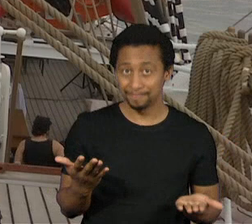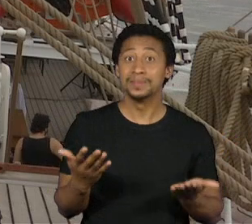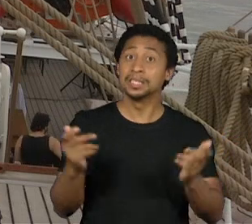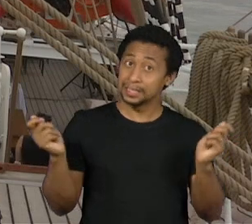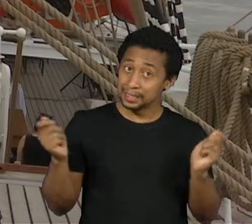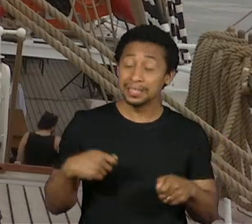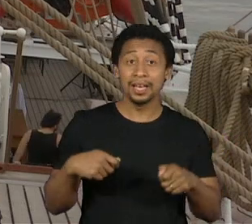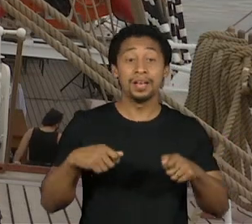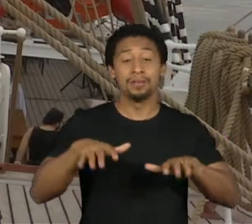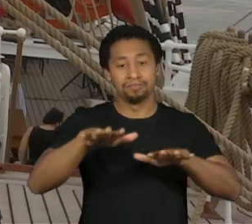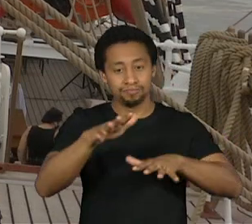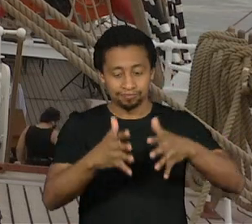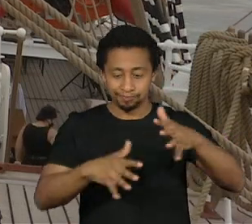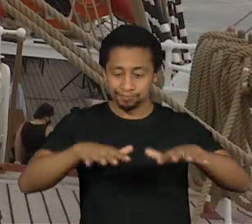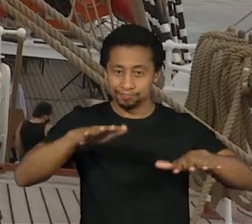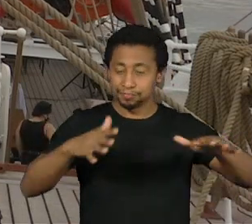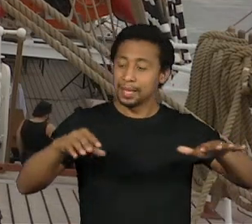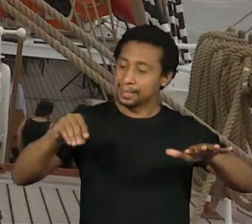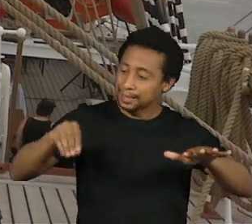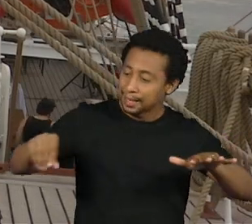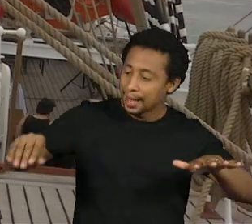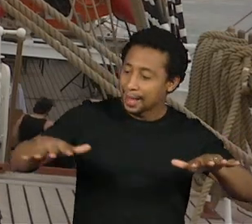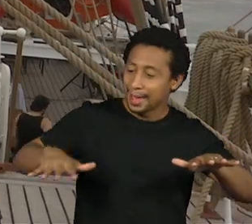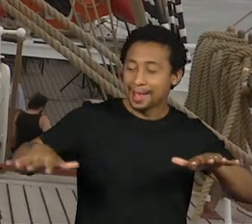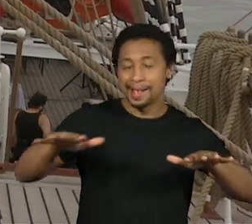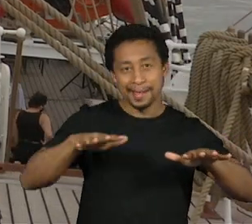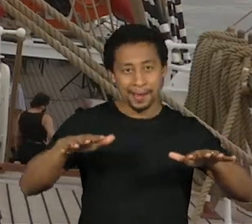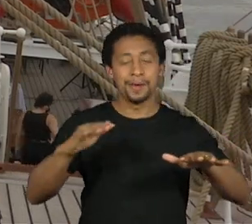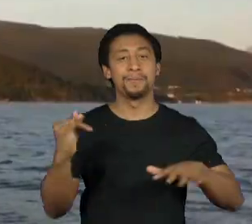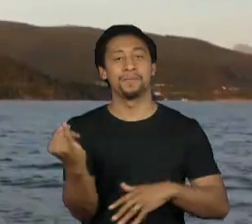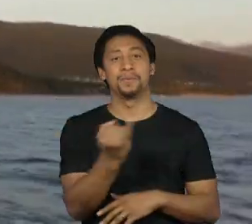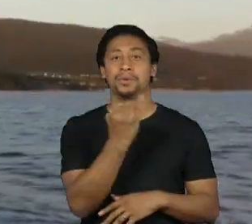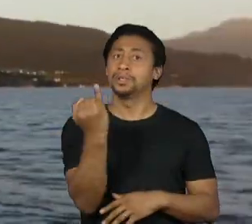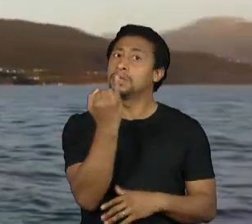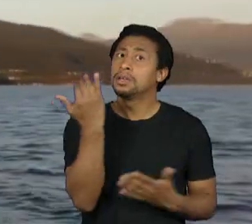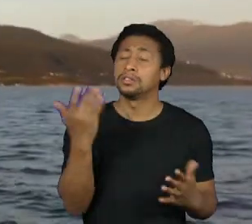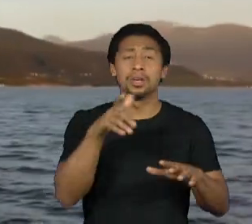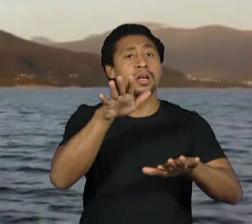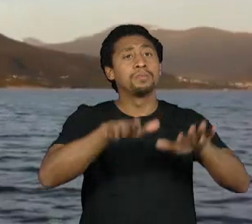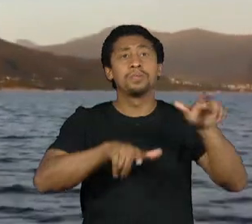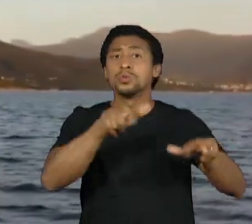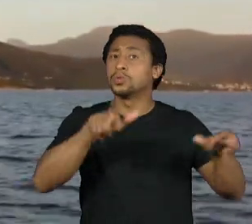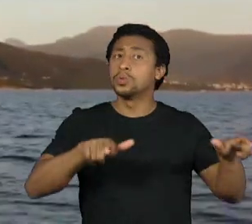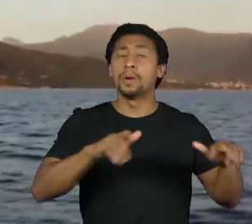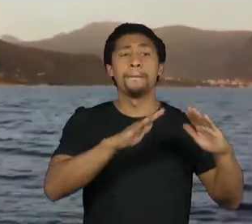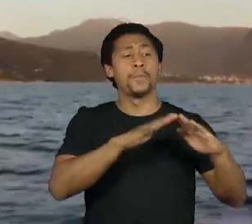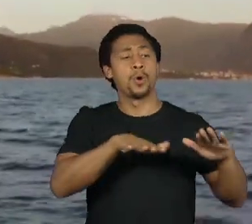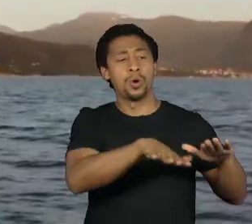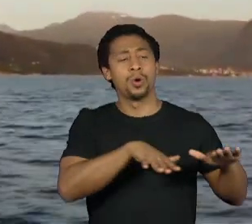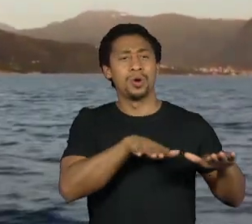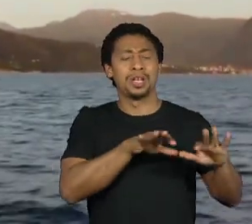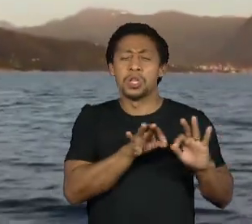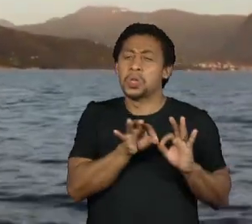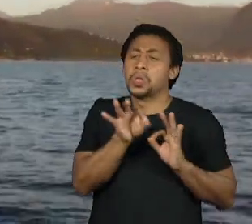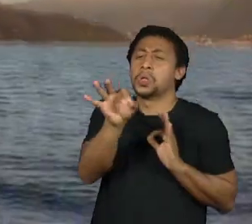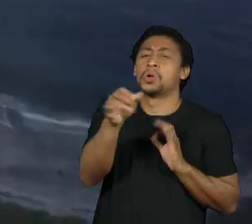de terra que existe. Às vezes a gente que mora em terra, às vezes longe do mar, se